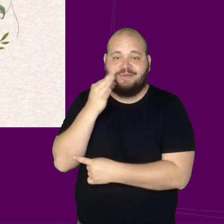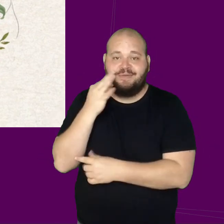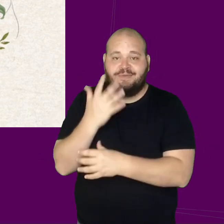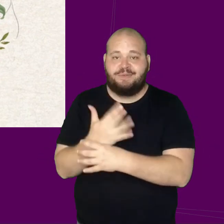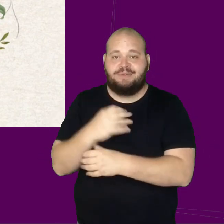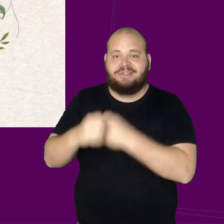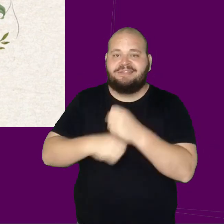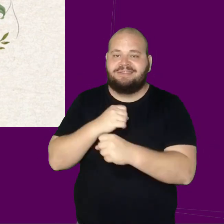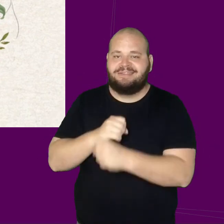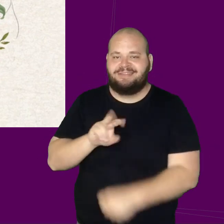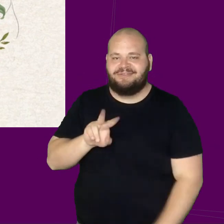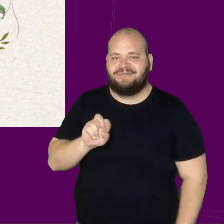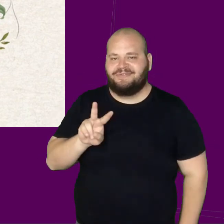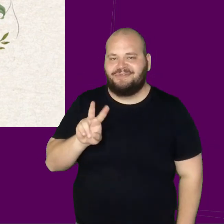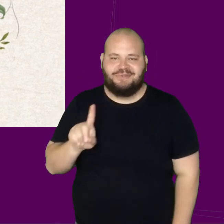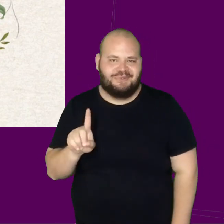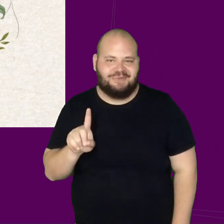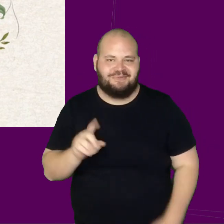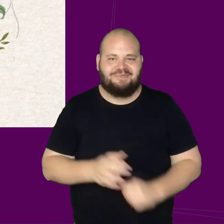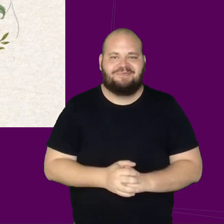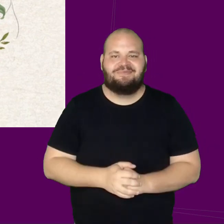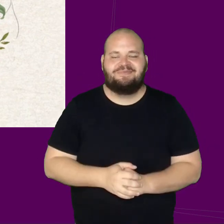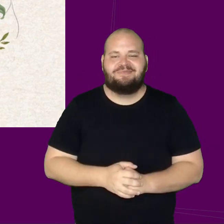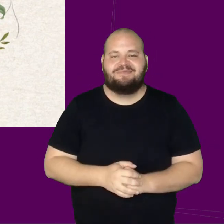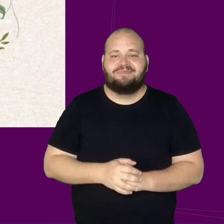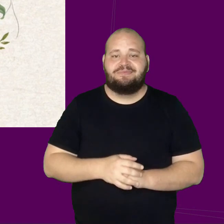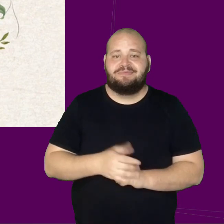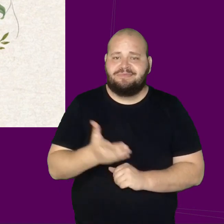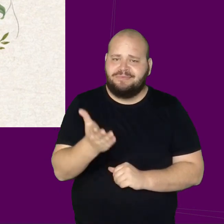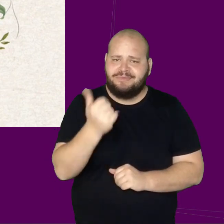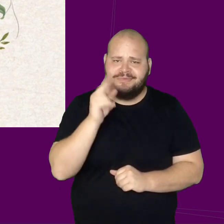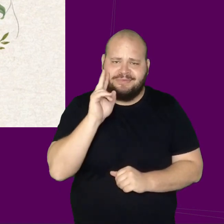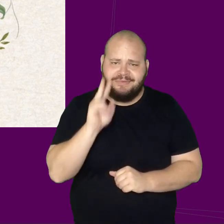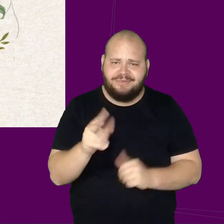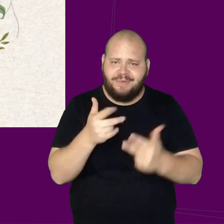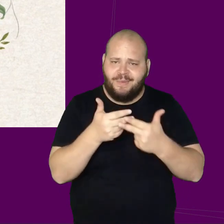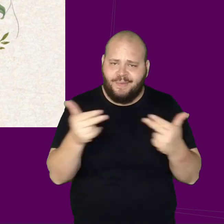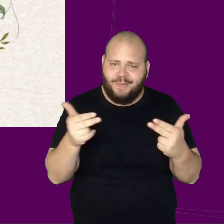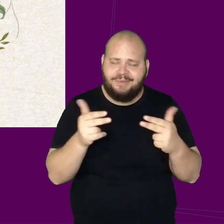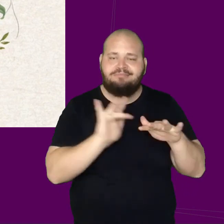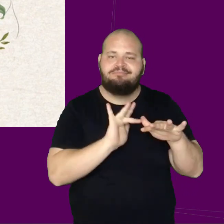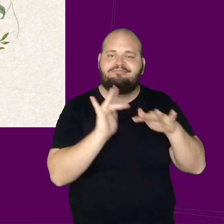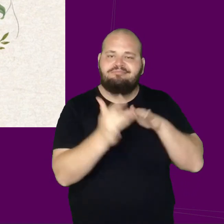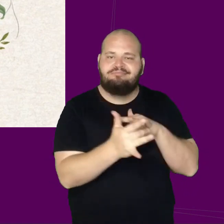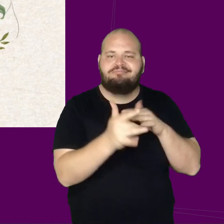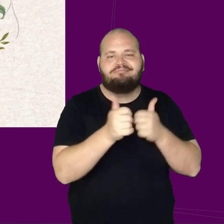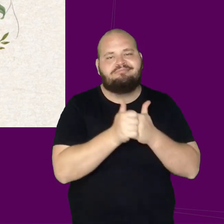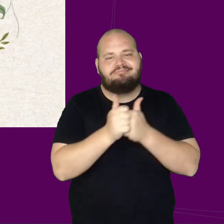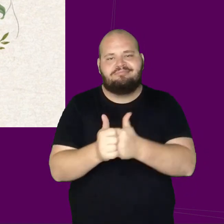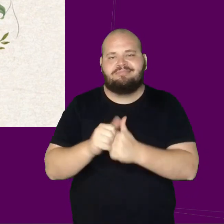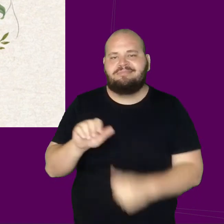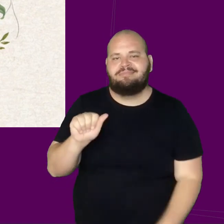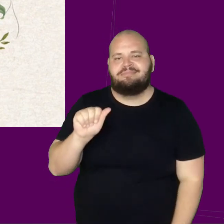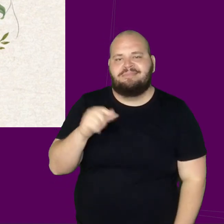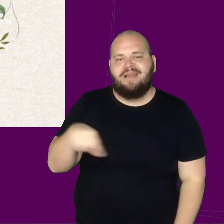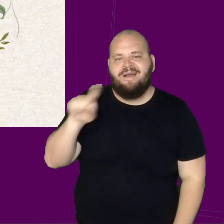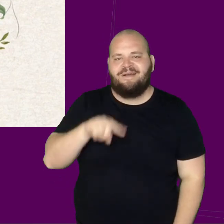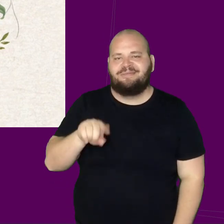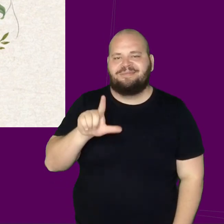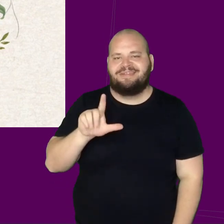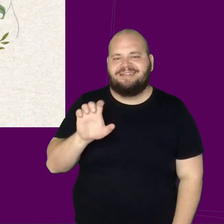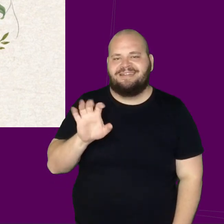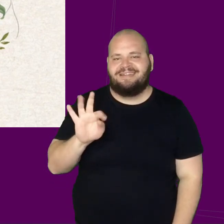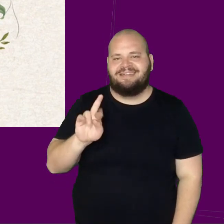do vestibular da URGS 2021. Quer ficar por dentro de tudo? Aproveita e segue a